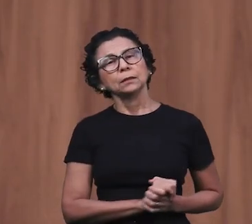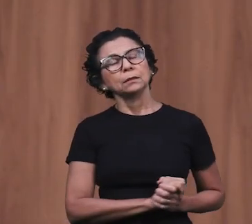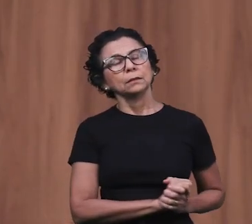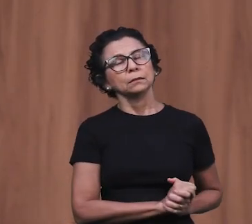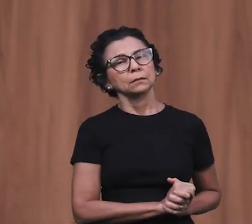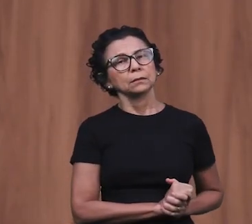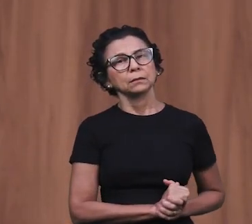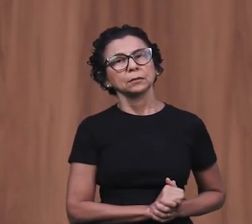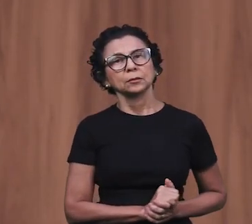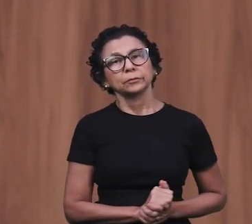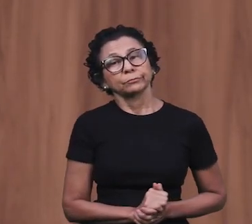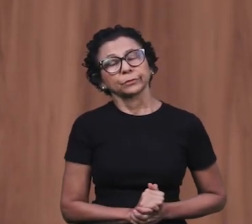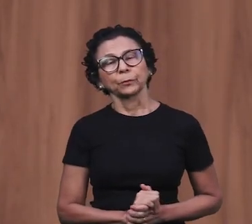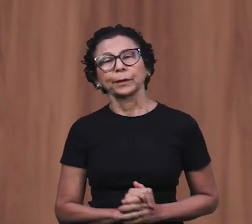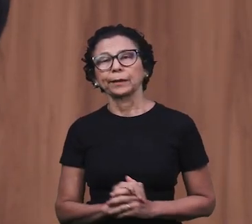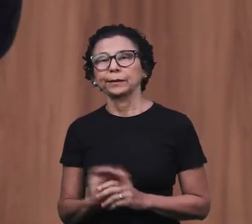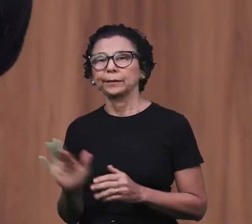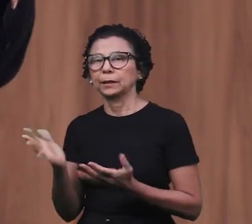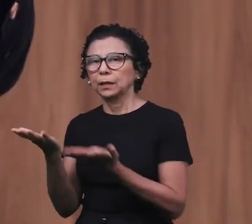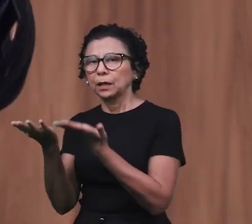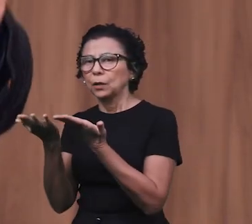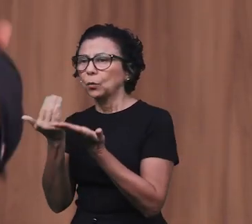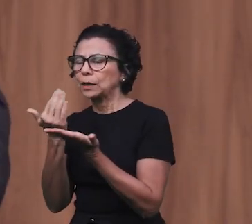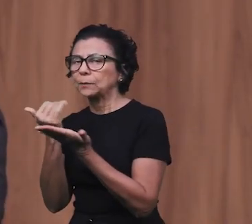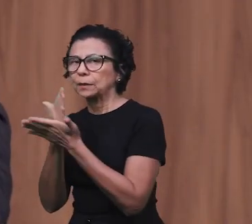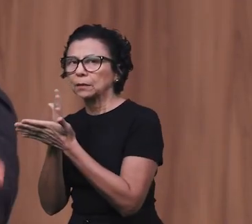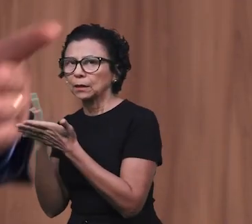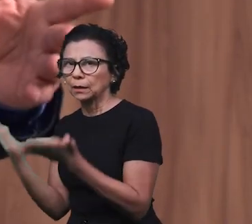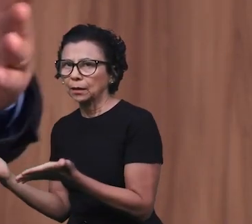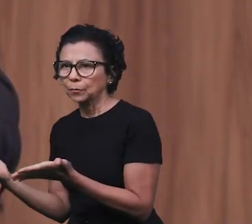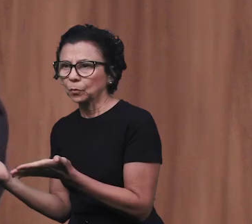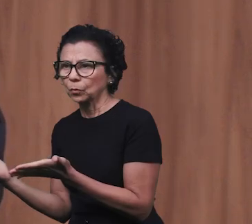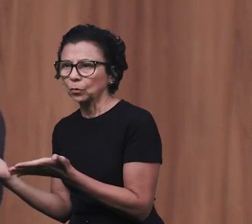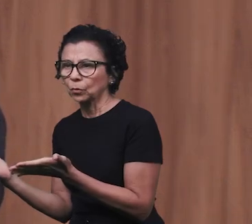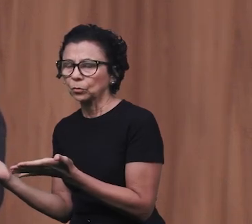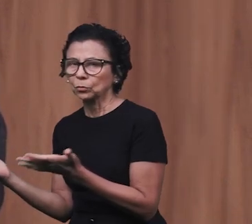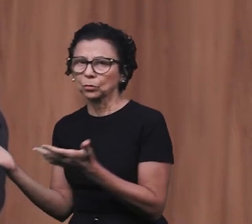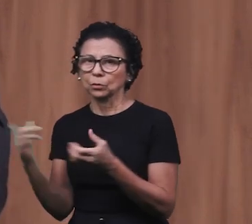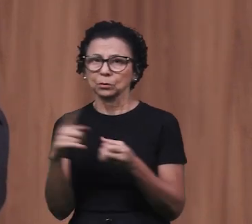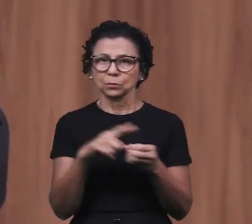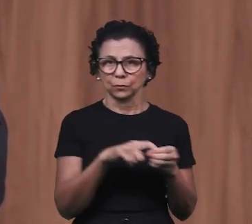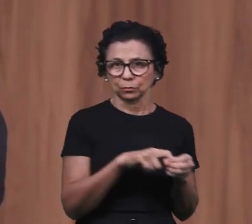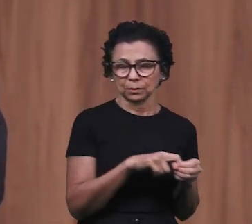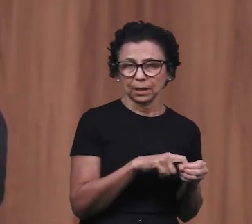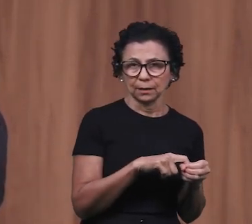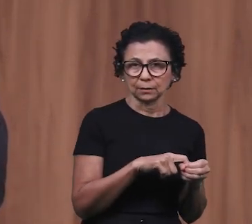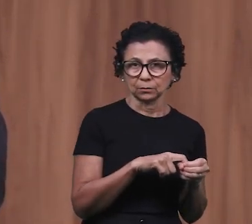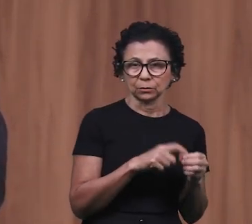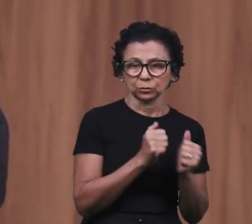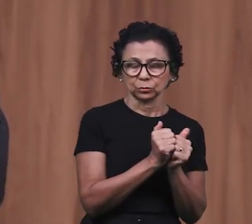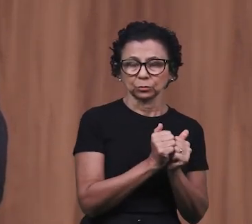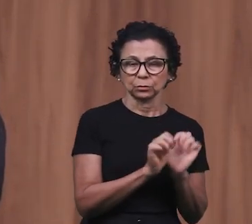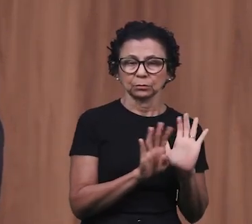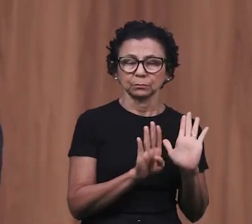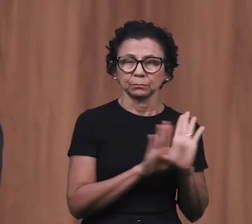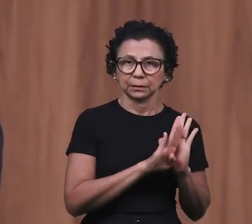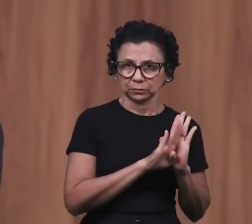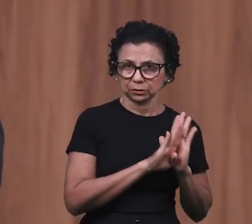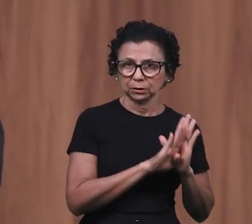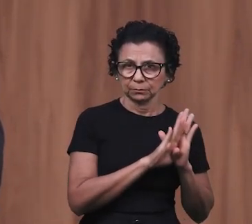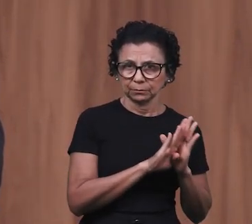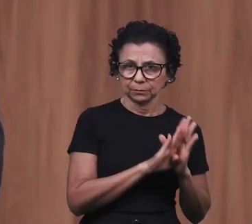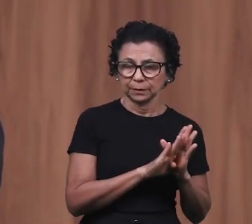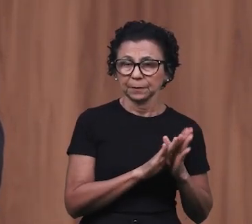o trigo lá acabou, eles tiveram a necessidade de retornar. Só que agora eles deveriam levar Benjamim. E agora não foi